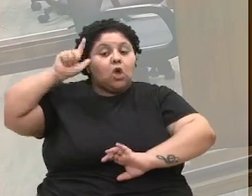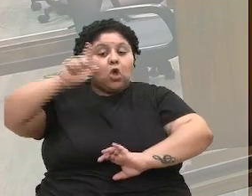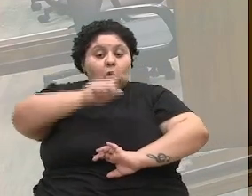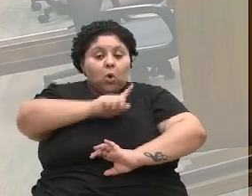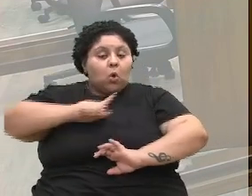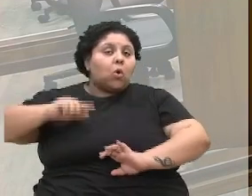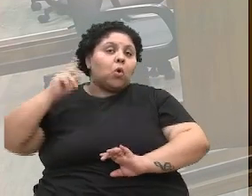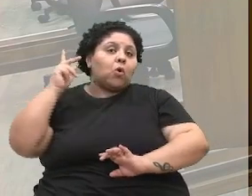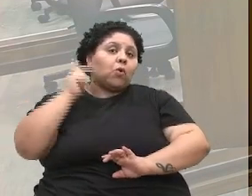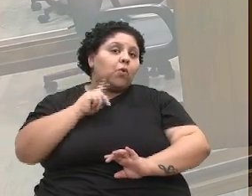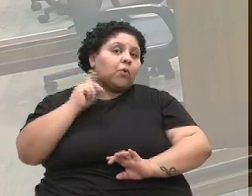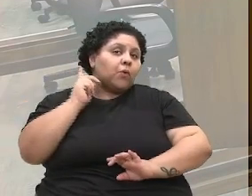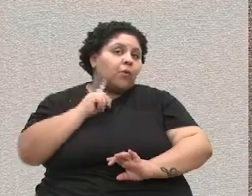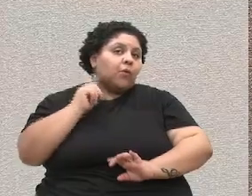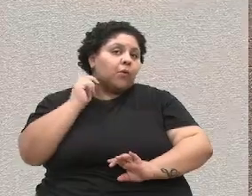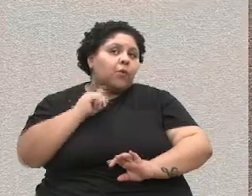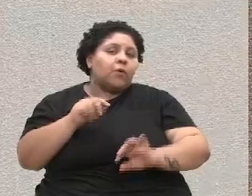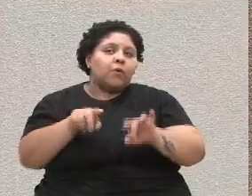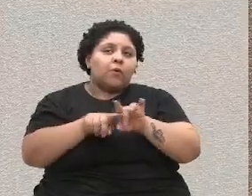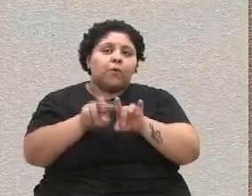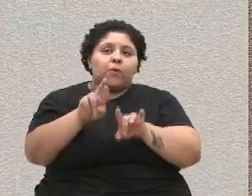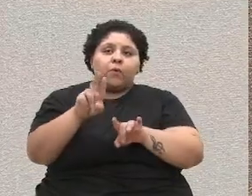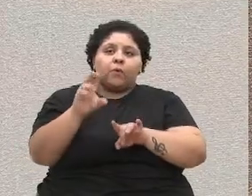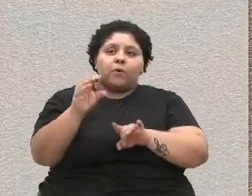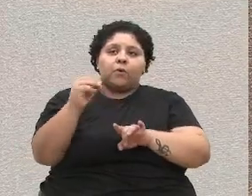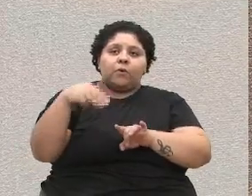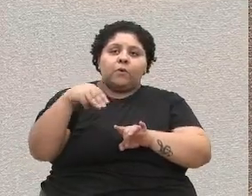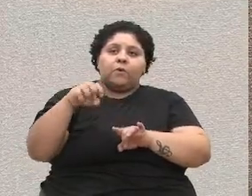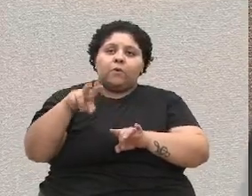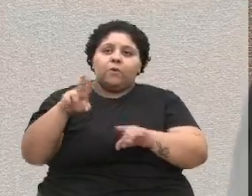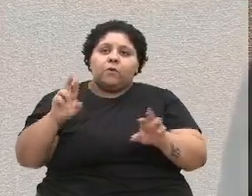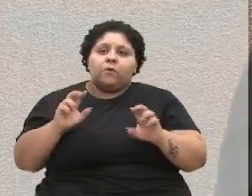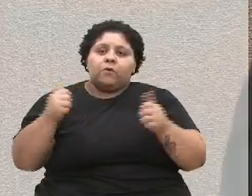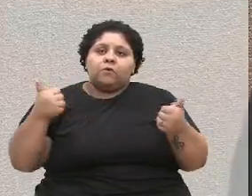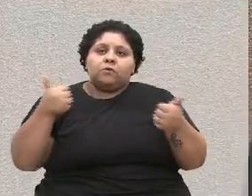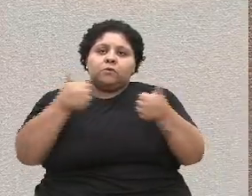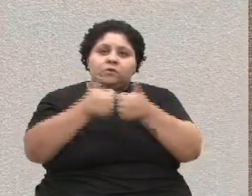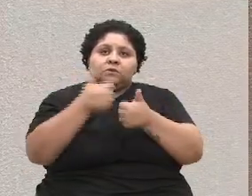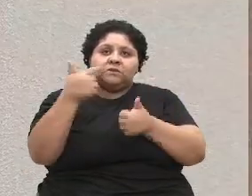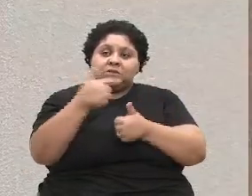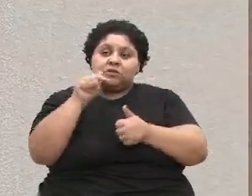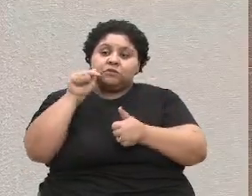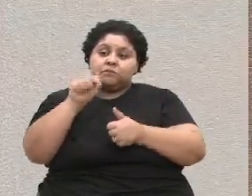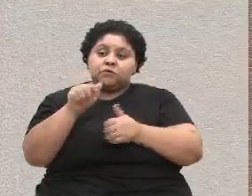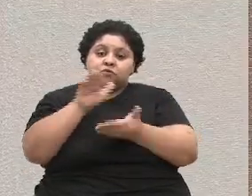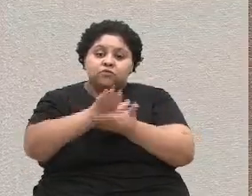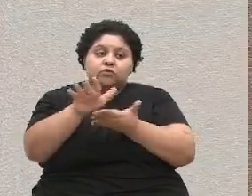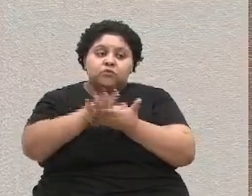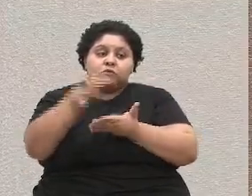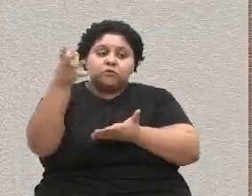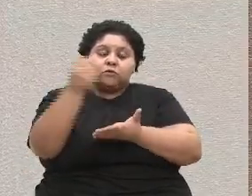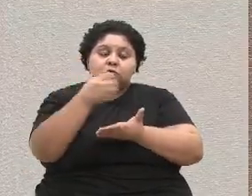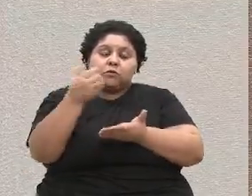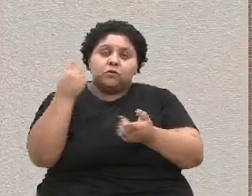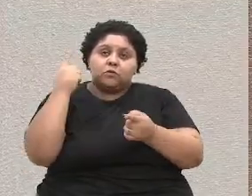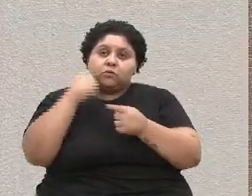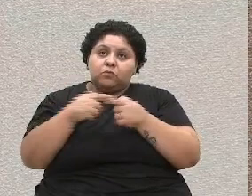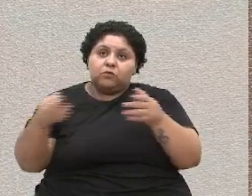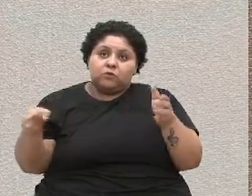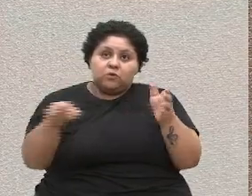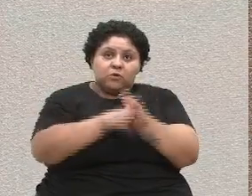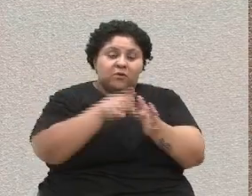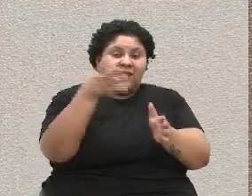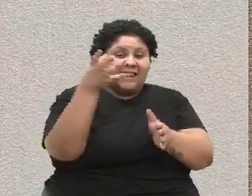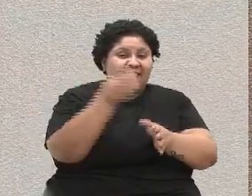Minas, Romeu Zema, reuniu 7 mil produtores de leite, 7 mil produtores, porque está entrando leite no país